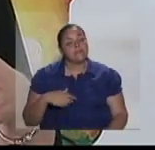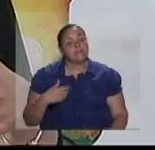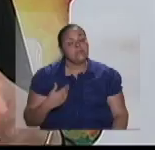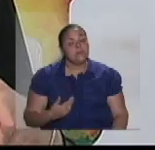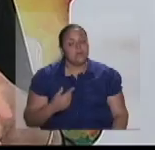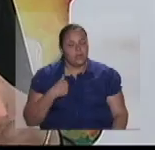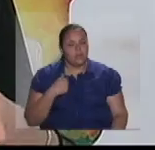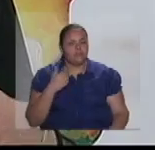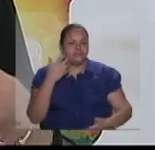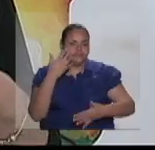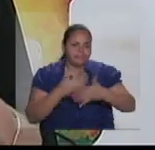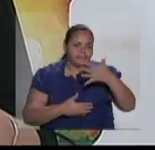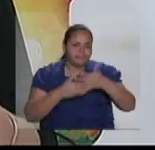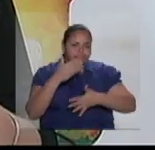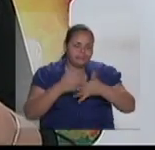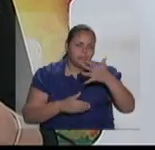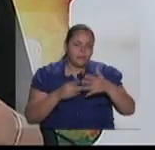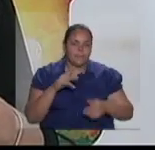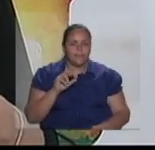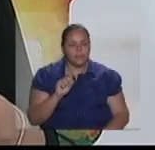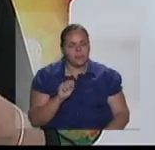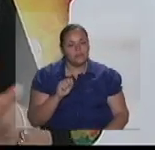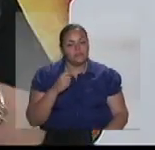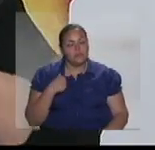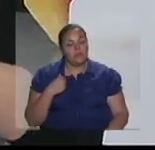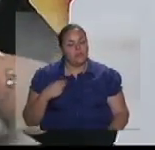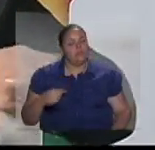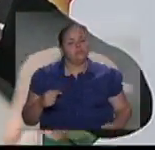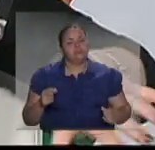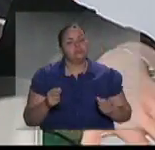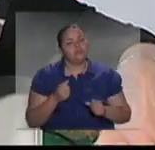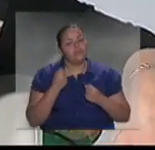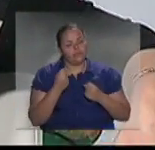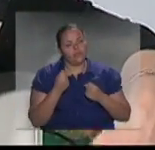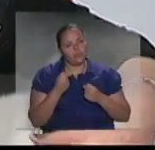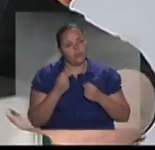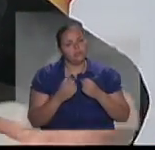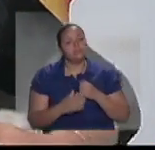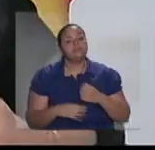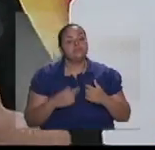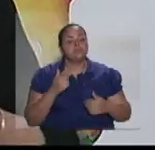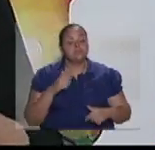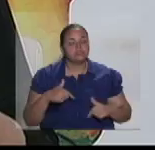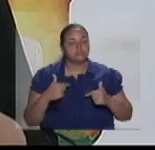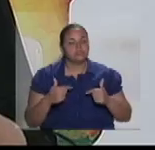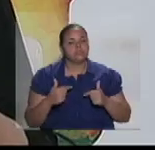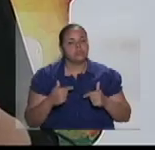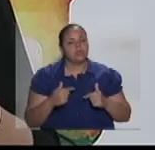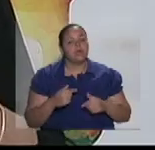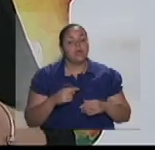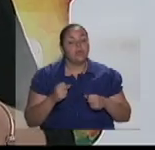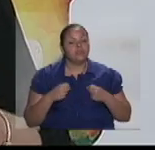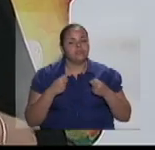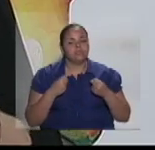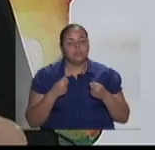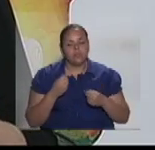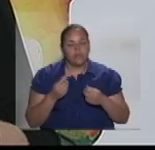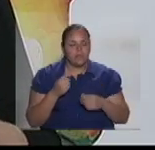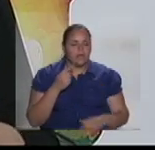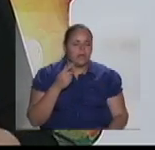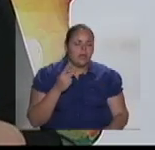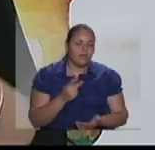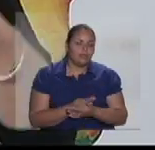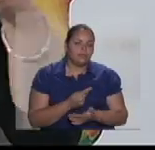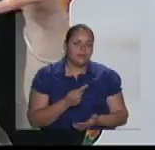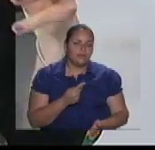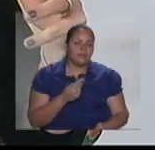né? Eu estou frustrando os meus pais. Então vamos lá, vamos reunir forças aonde tem, né? E o que acontece?